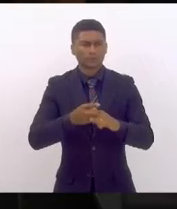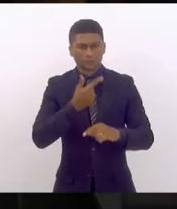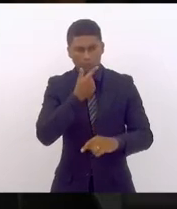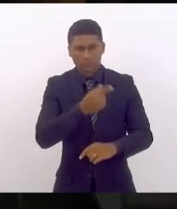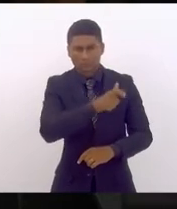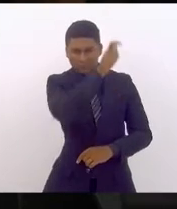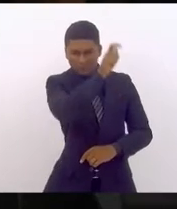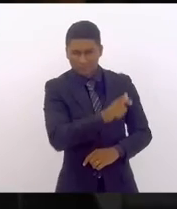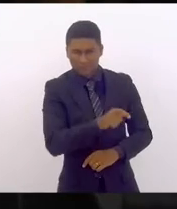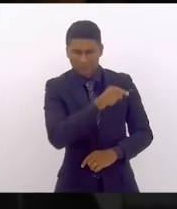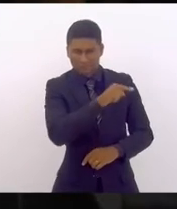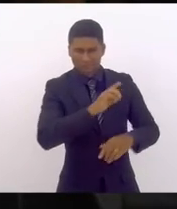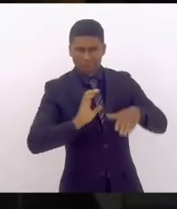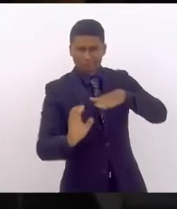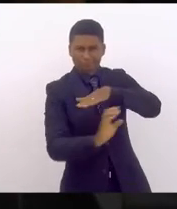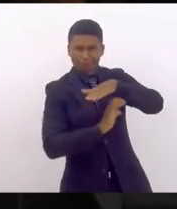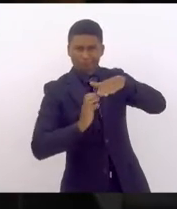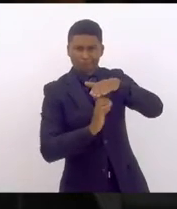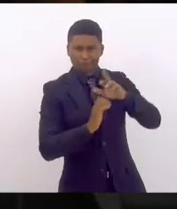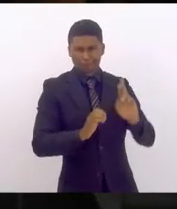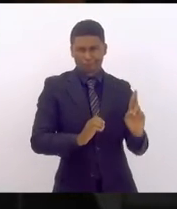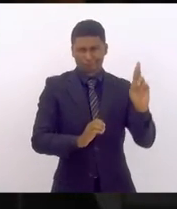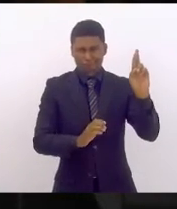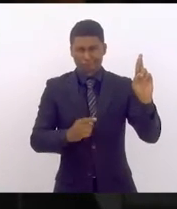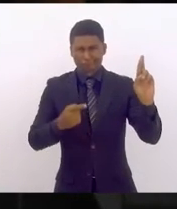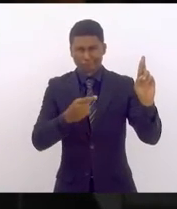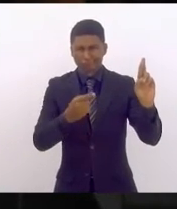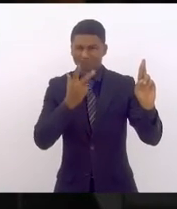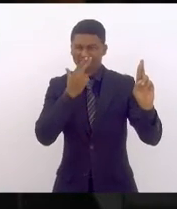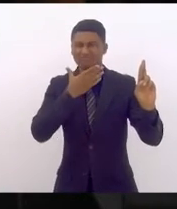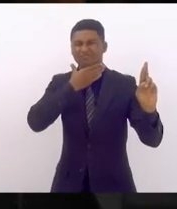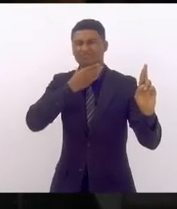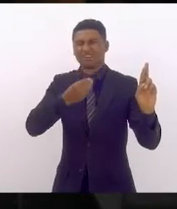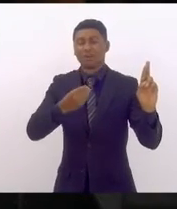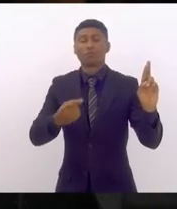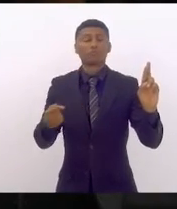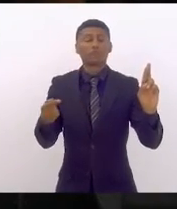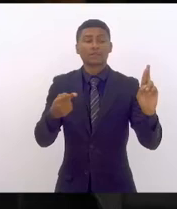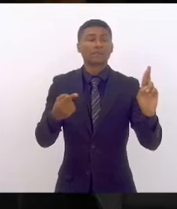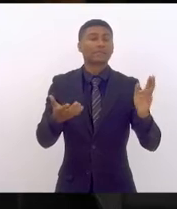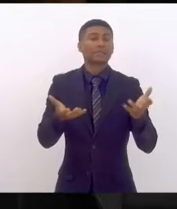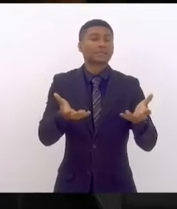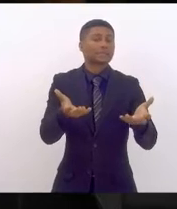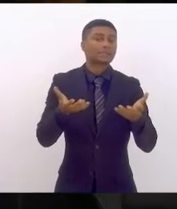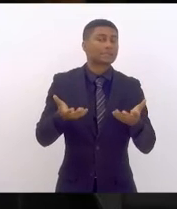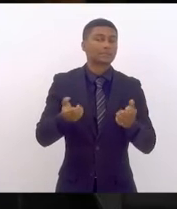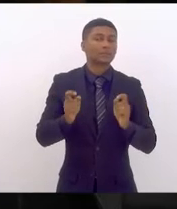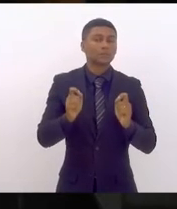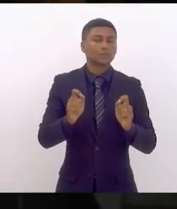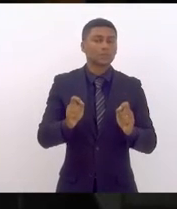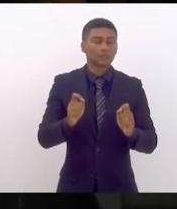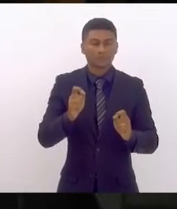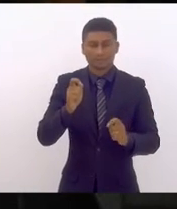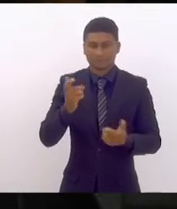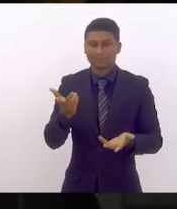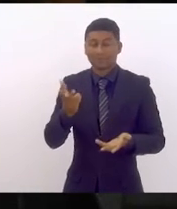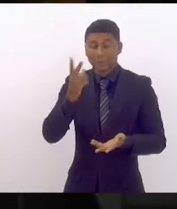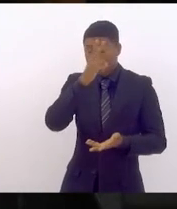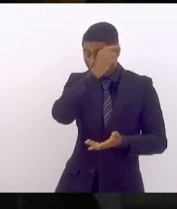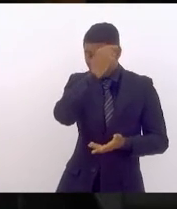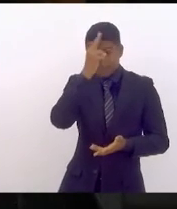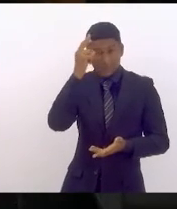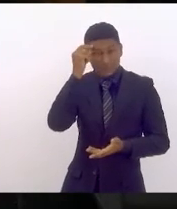um empresário teria assim querido comprar a gestão da Prefeitura de